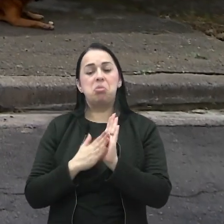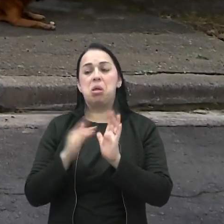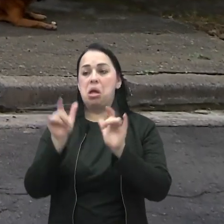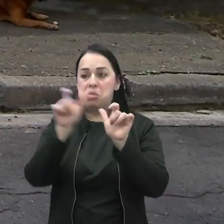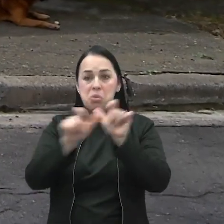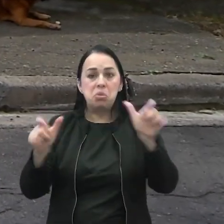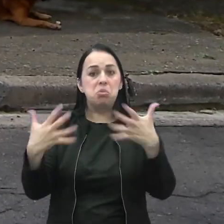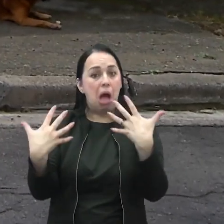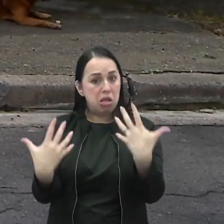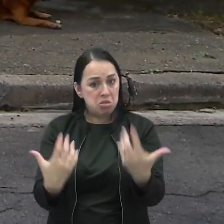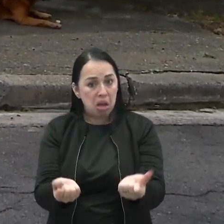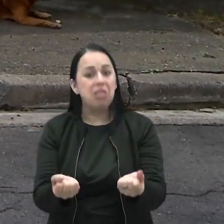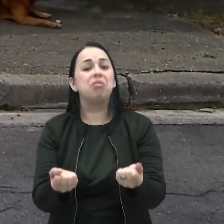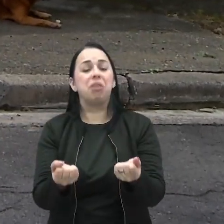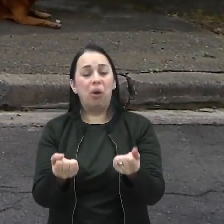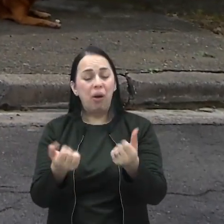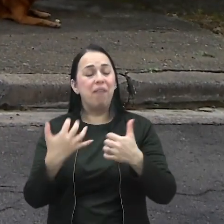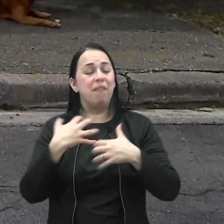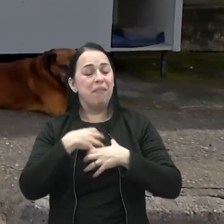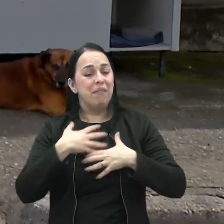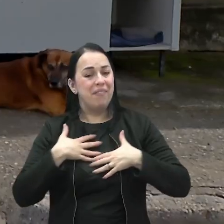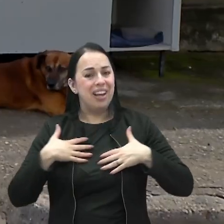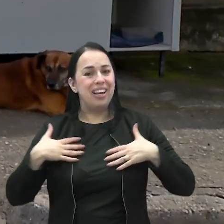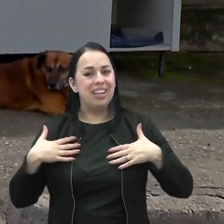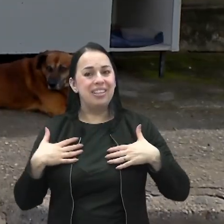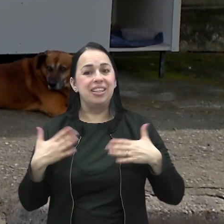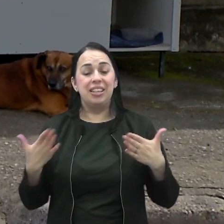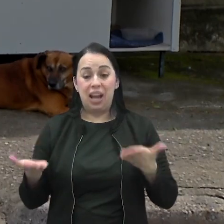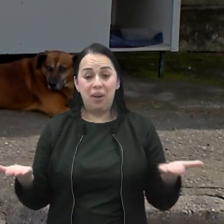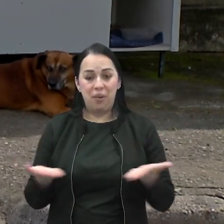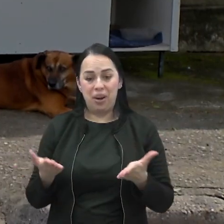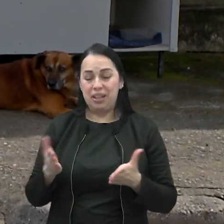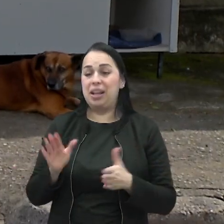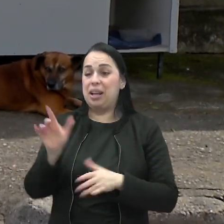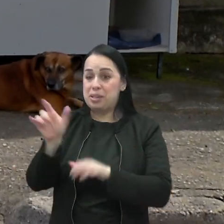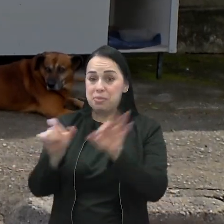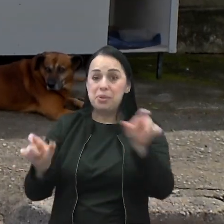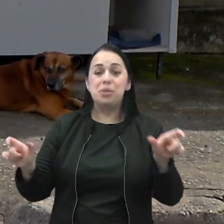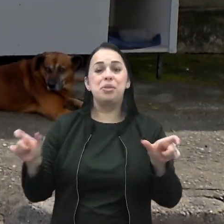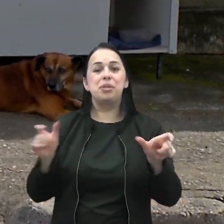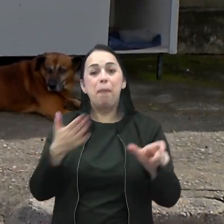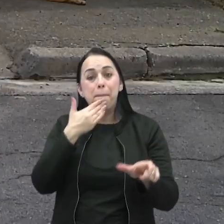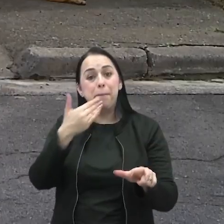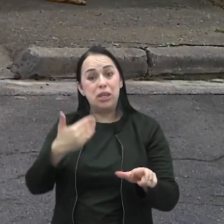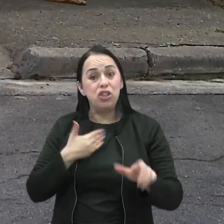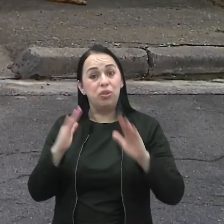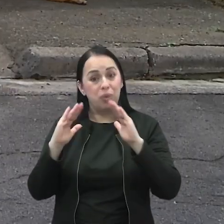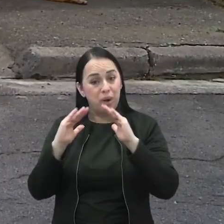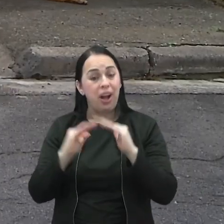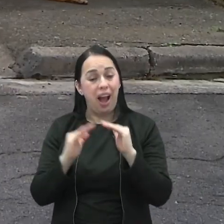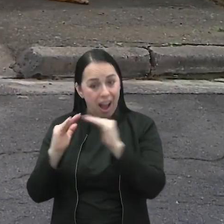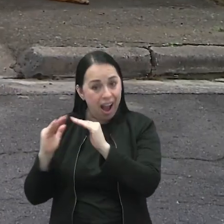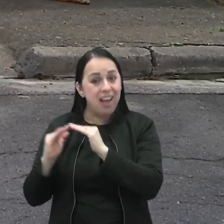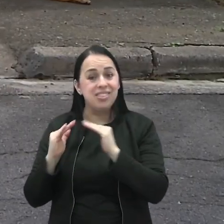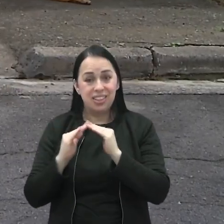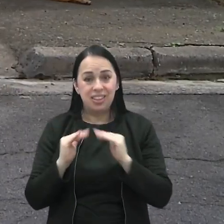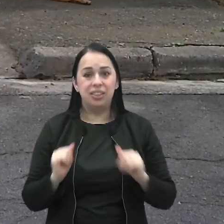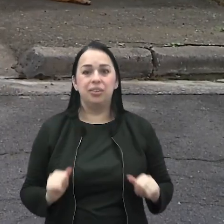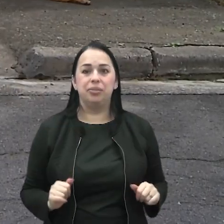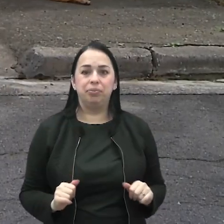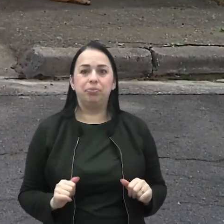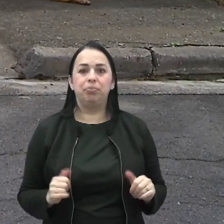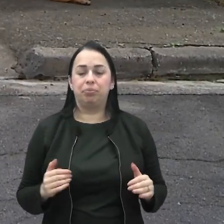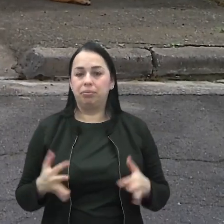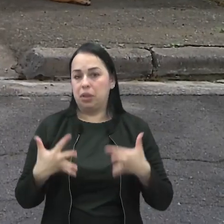comemorou a adesão da comunidade ao programa e conta que mais casinhas estão sendo solicitadas por moradores de outras regiões